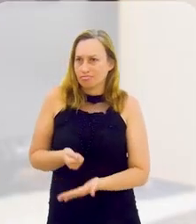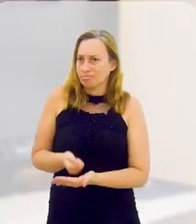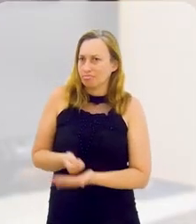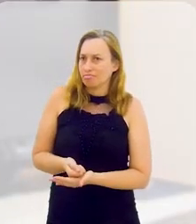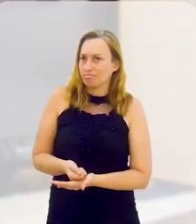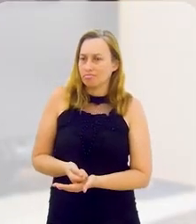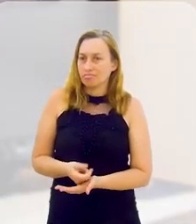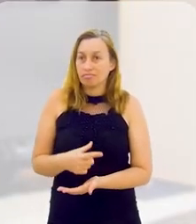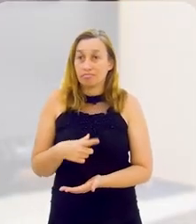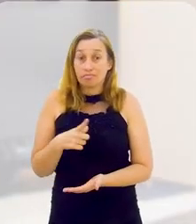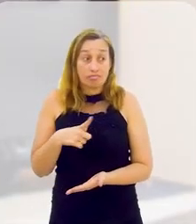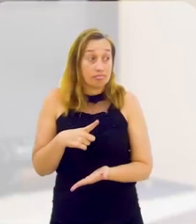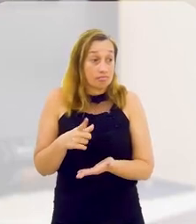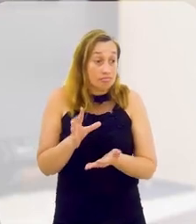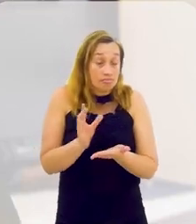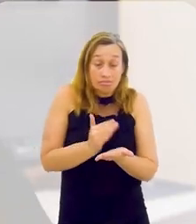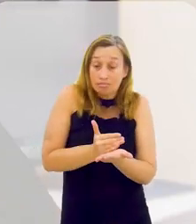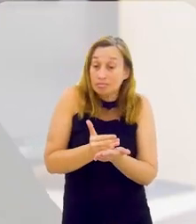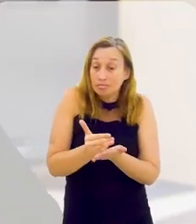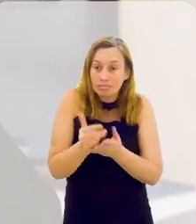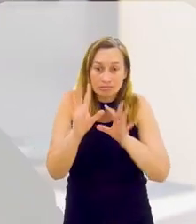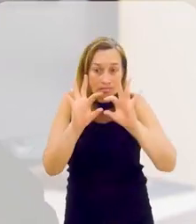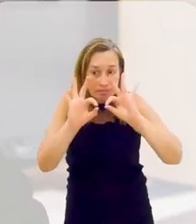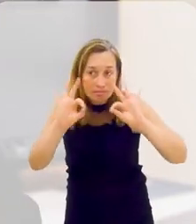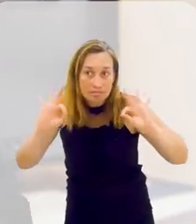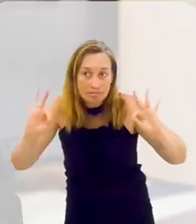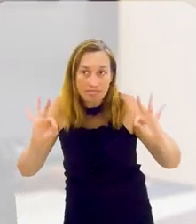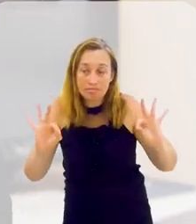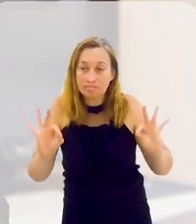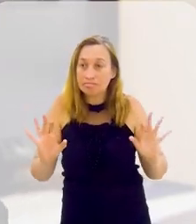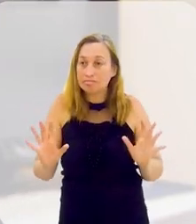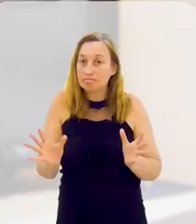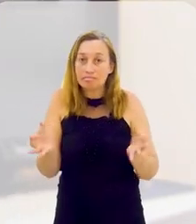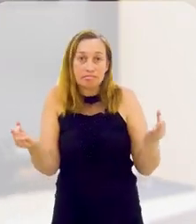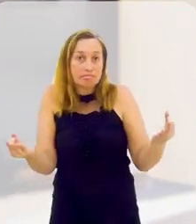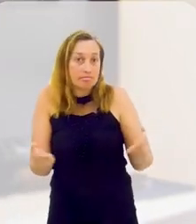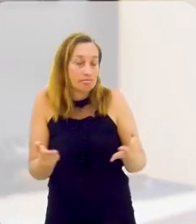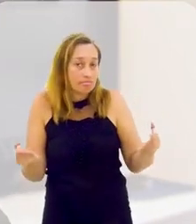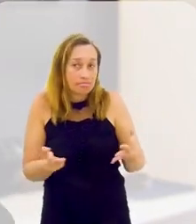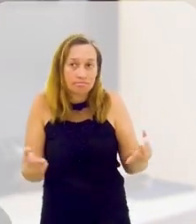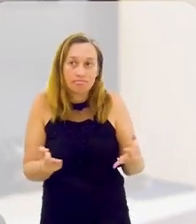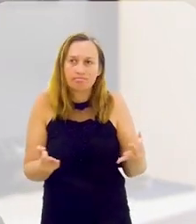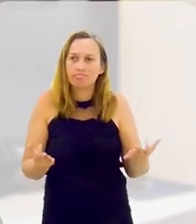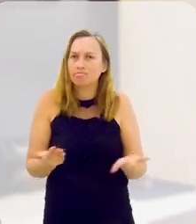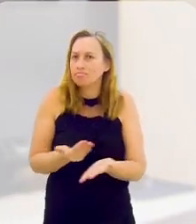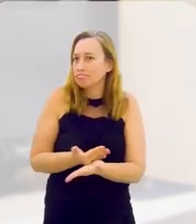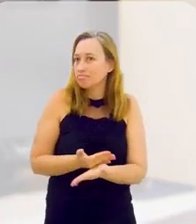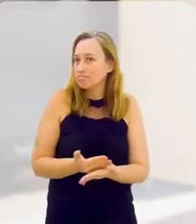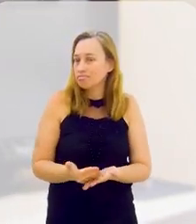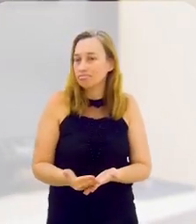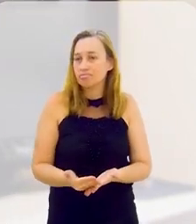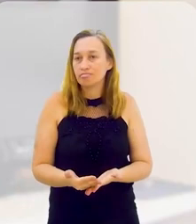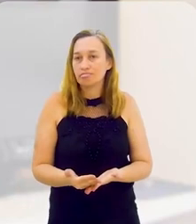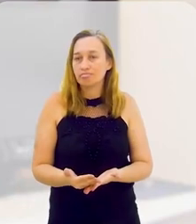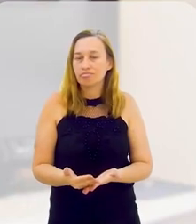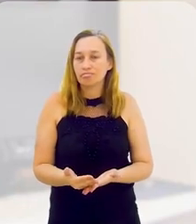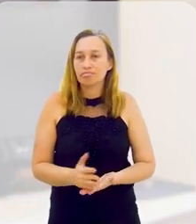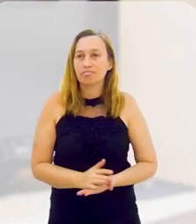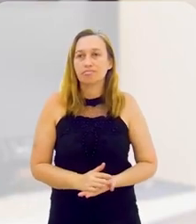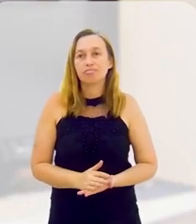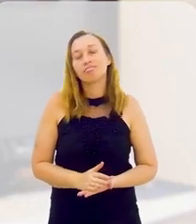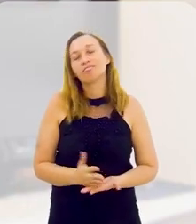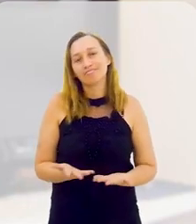Exatamente, a cobrança de, eu já tenho que começar com aquela frase, eu já tenho que começar perfeito ou